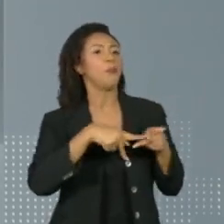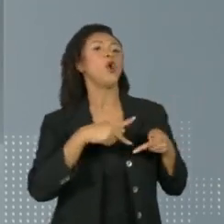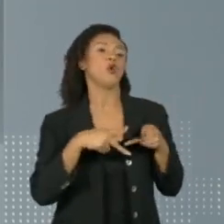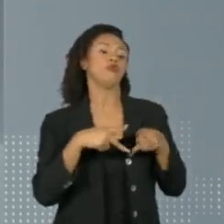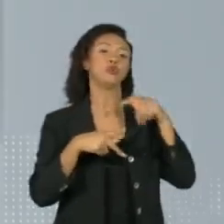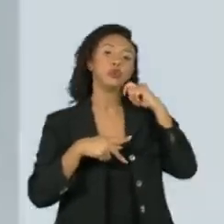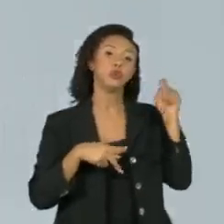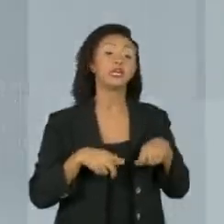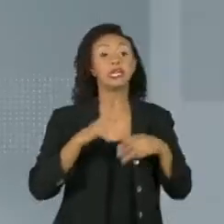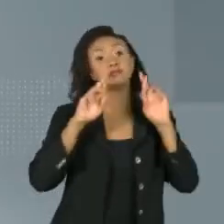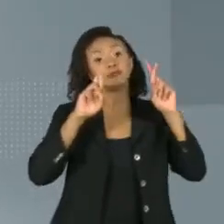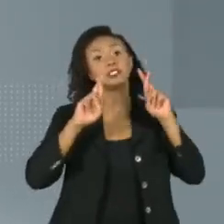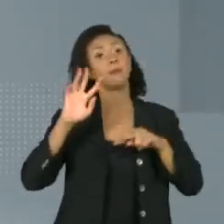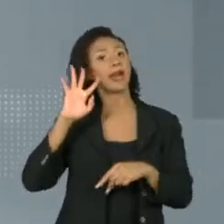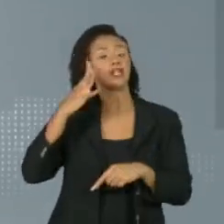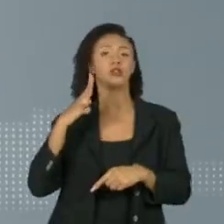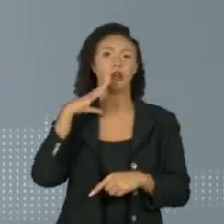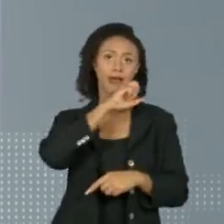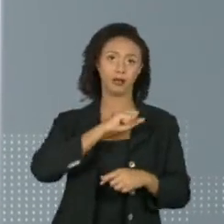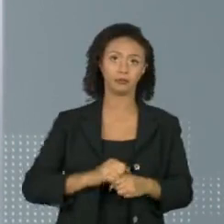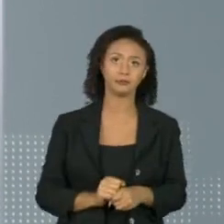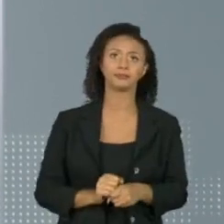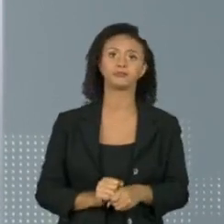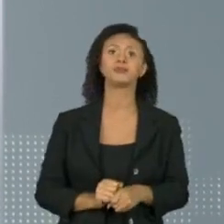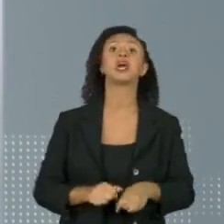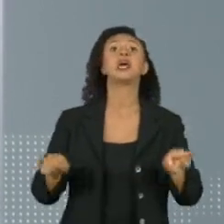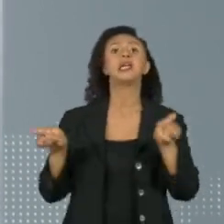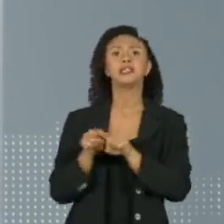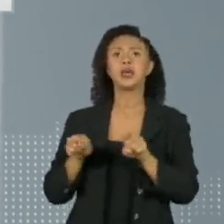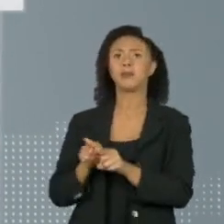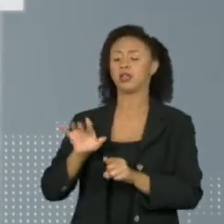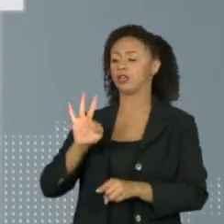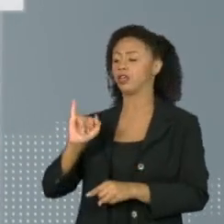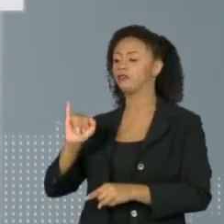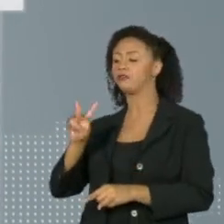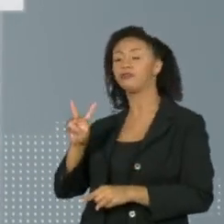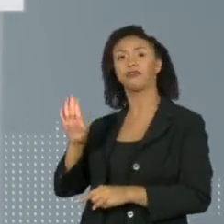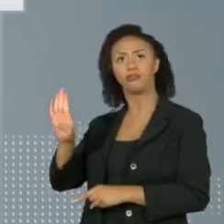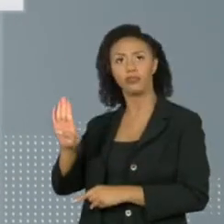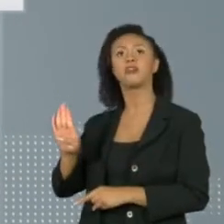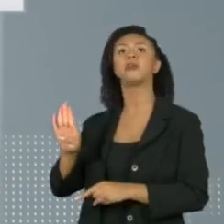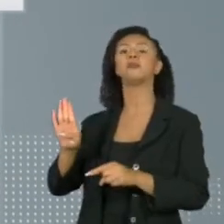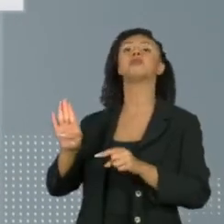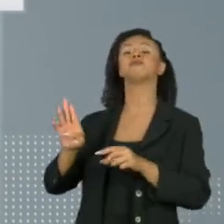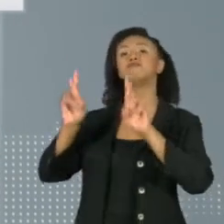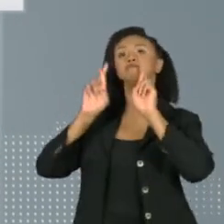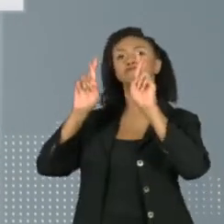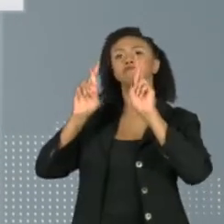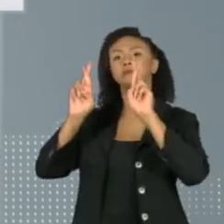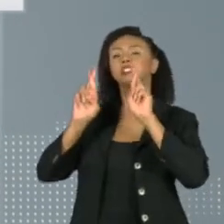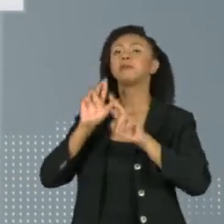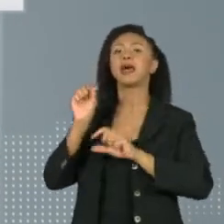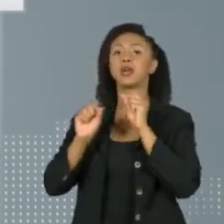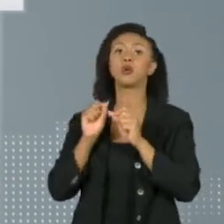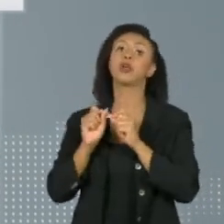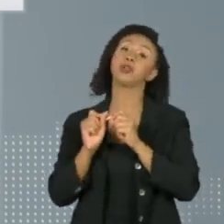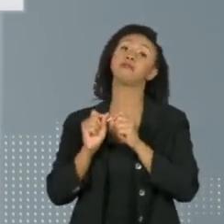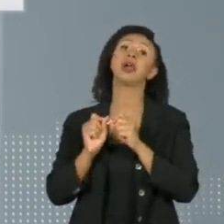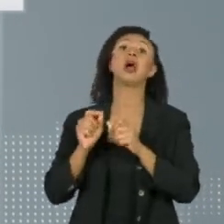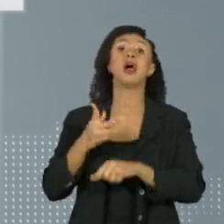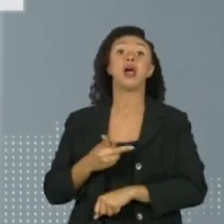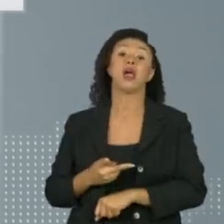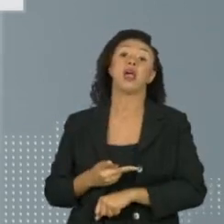resolva com rapidez a Federação Internacional de vôlei também anunciou hoje que a Copa do Mundo masculina não será mais